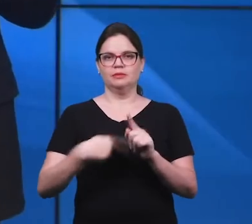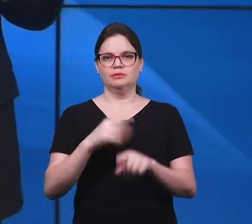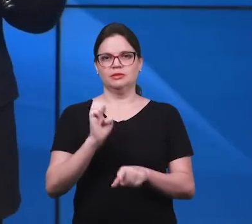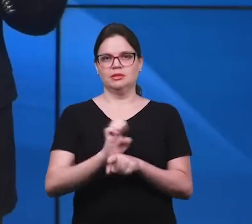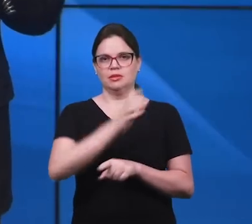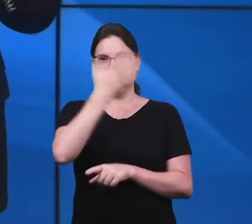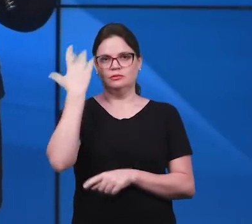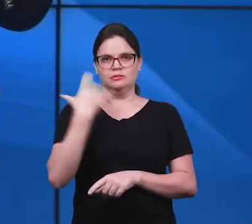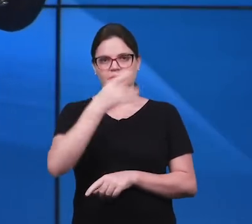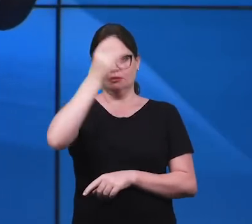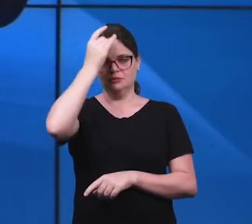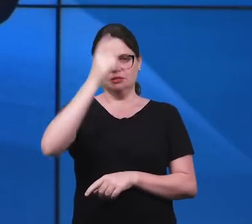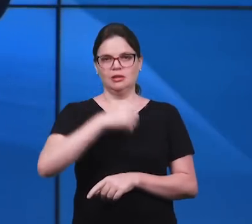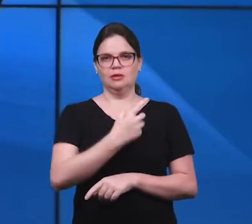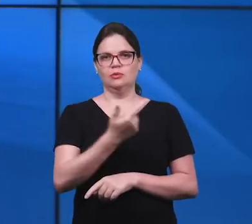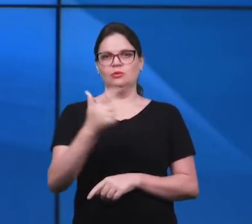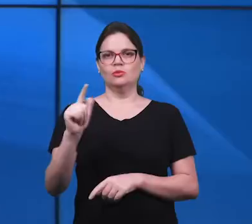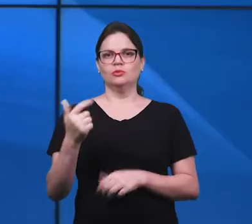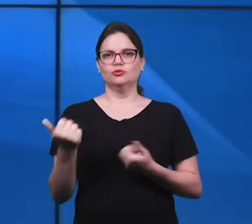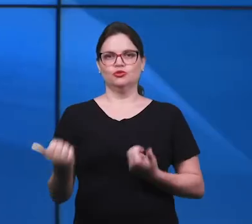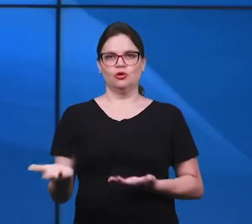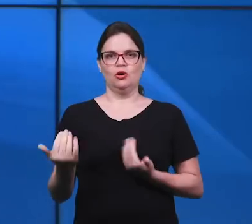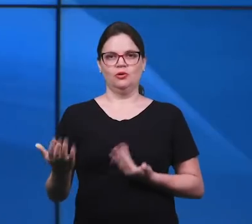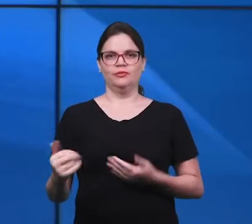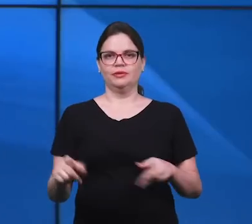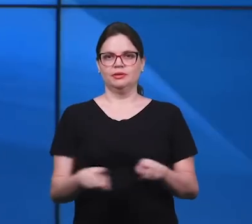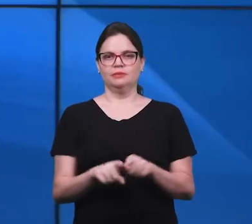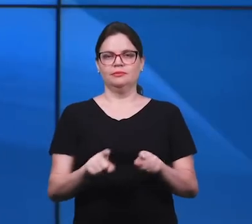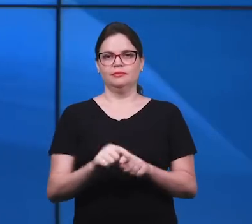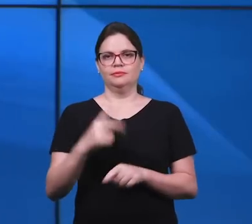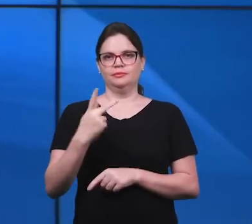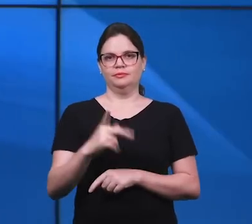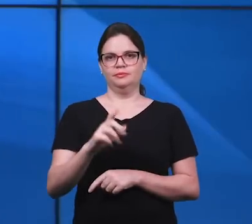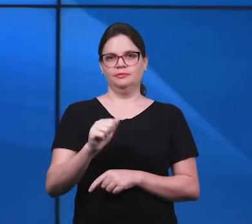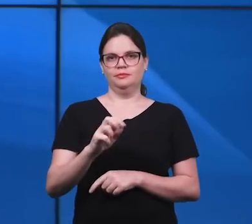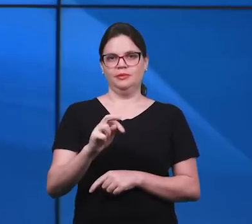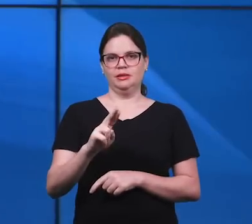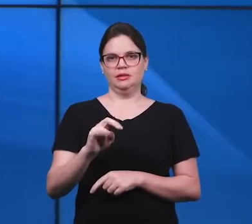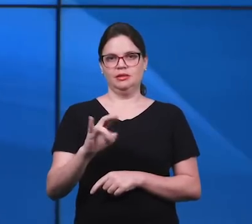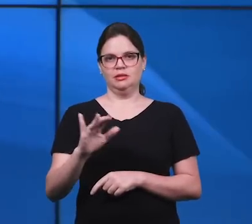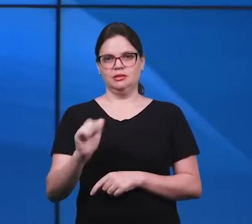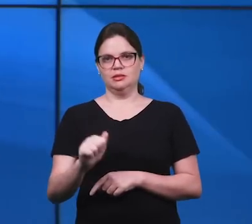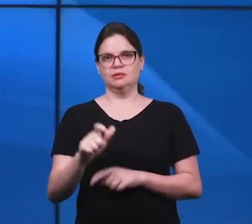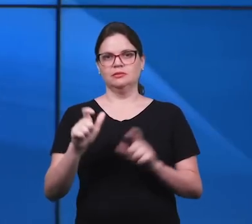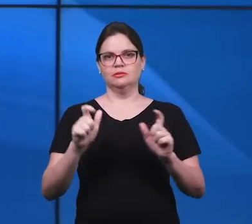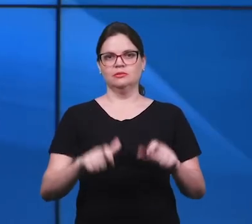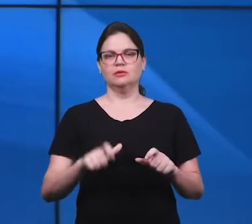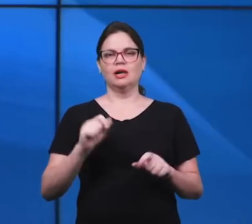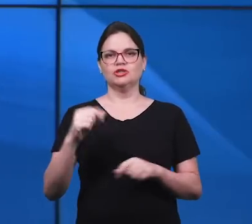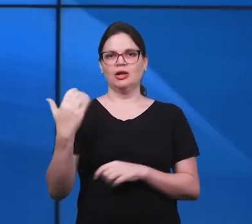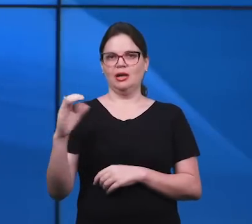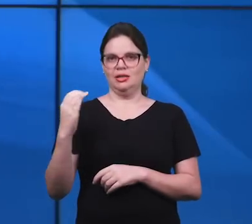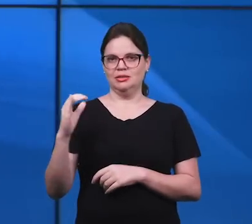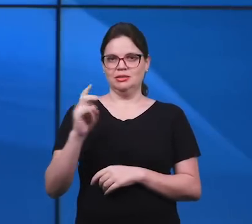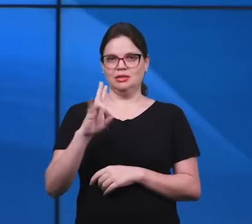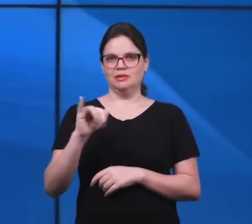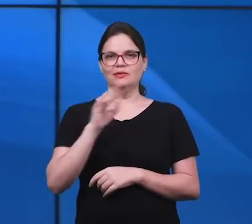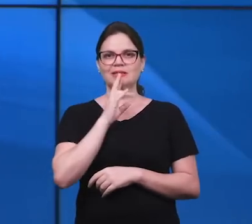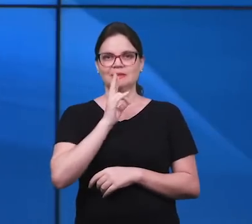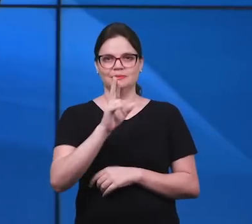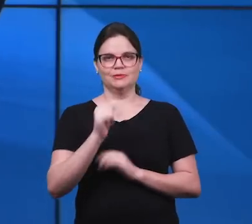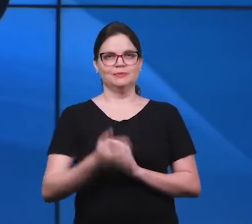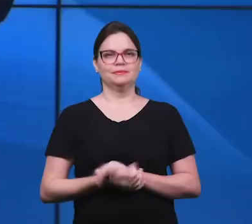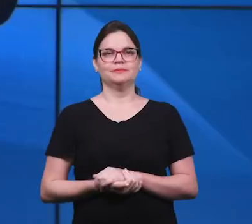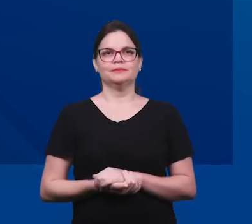Santo, nós temos também uma jovem, que é a Patrícia, ela é da igreja em Cariacica, no